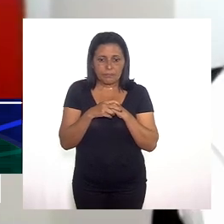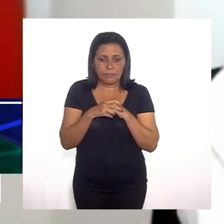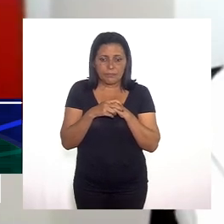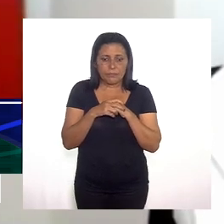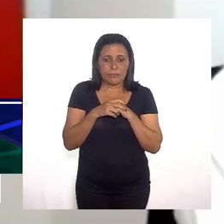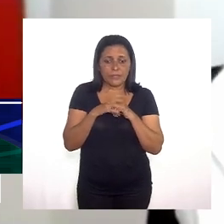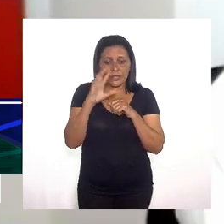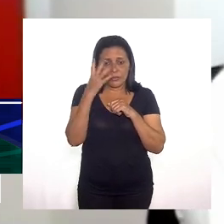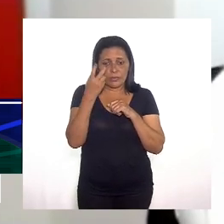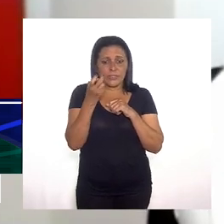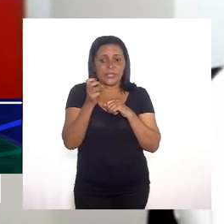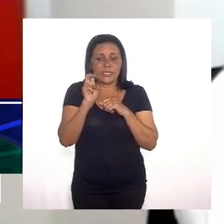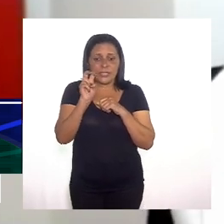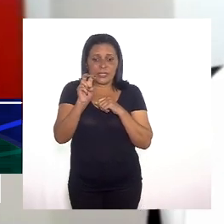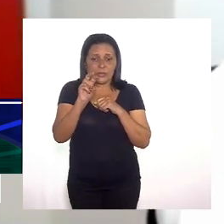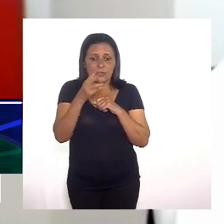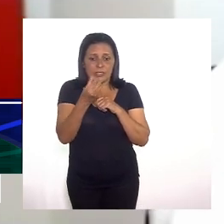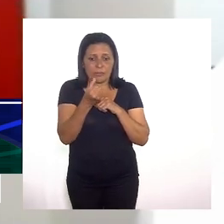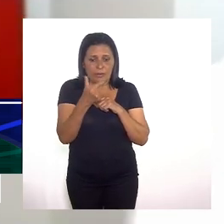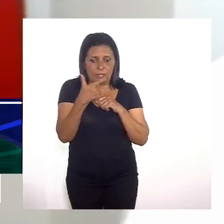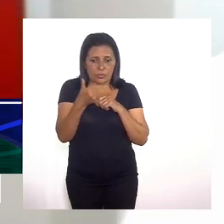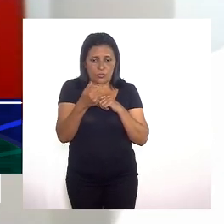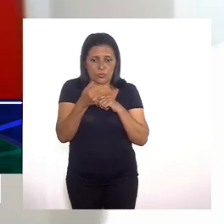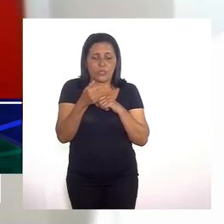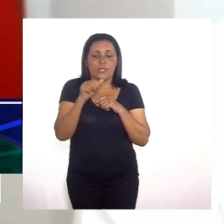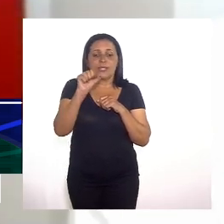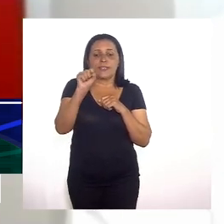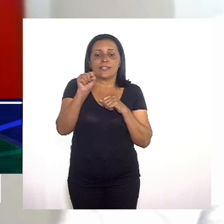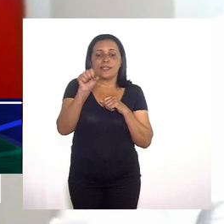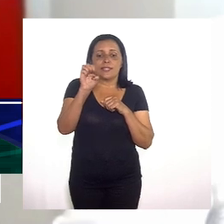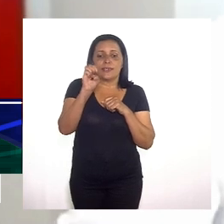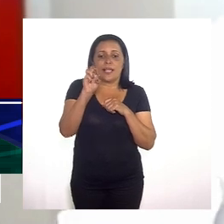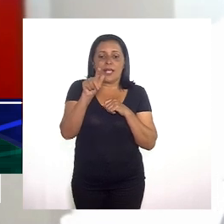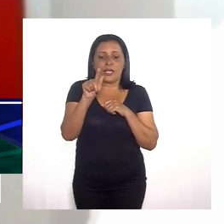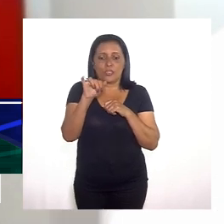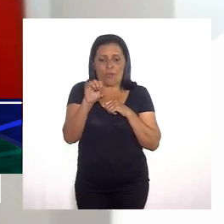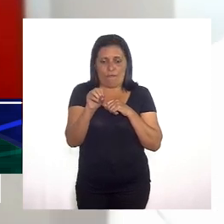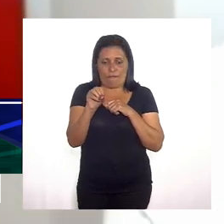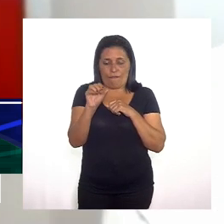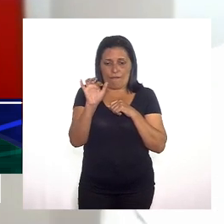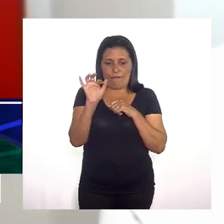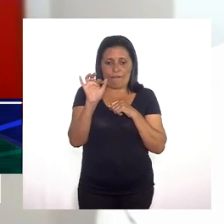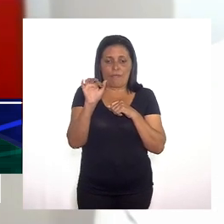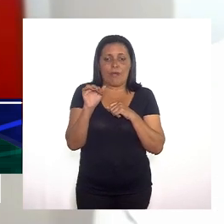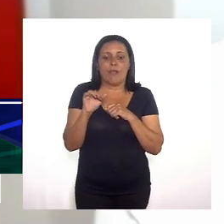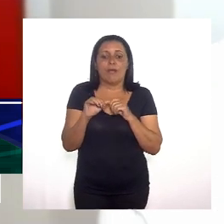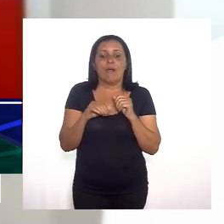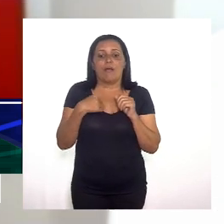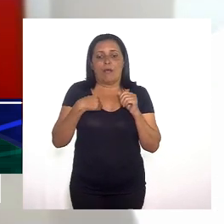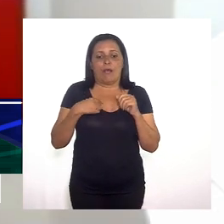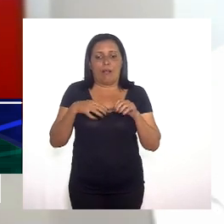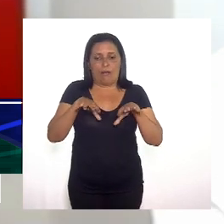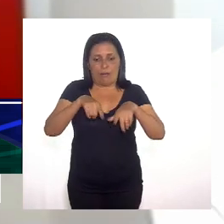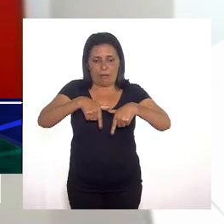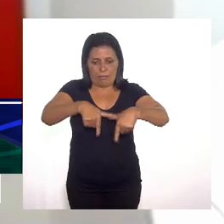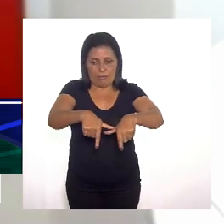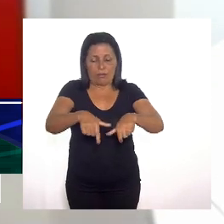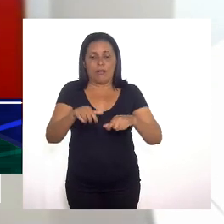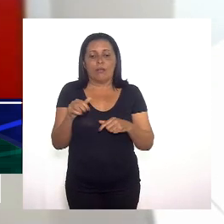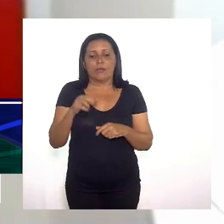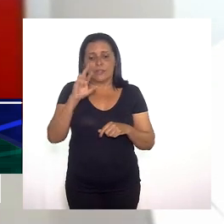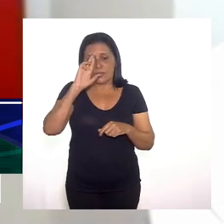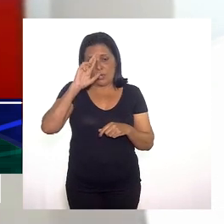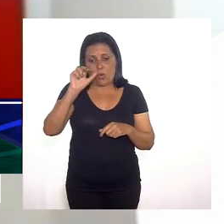resolução 536 de 21, de autoria do deputado Sérgio Fernandes, concede medalha Tiradentes, o respectivo diploma ao senhor André